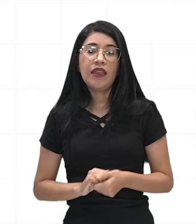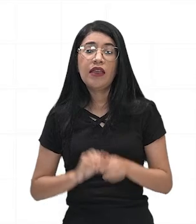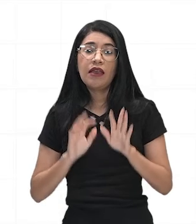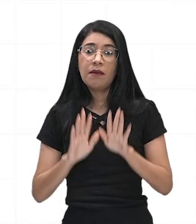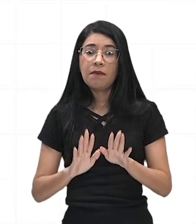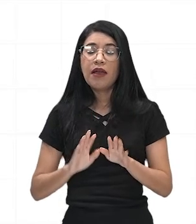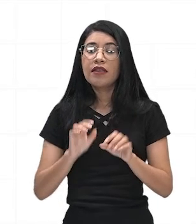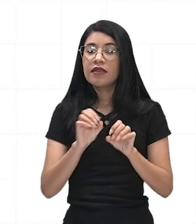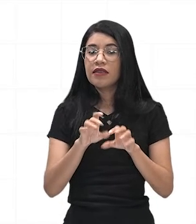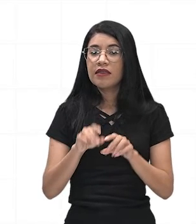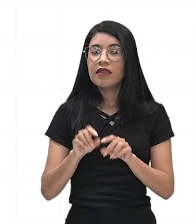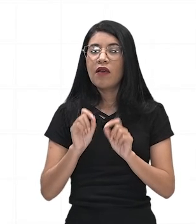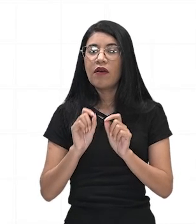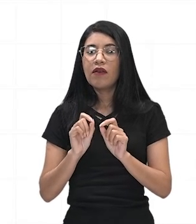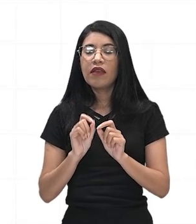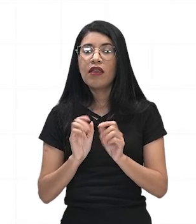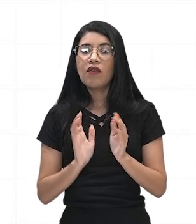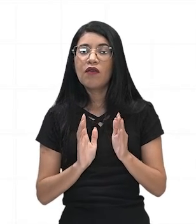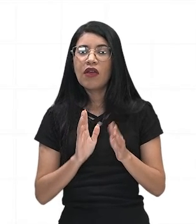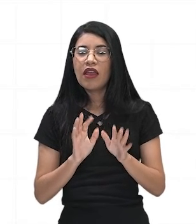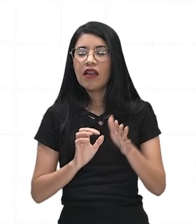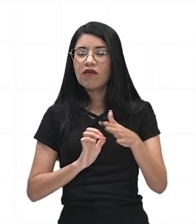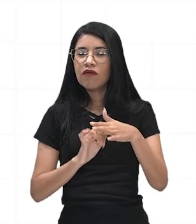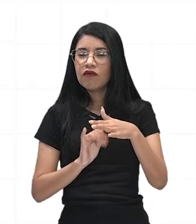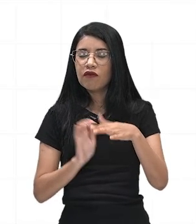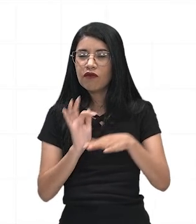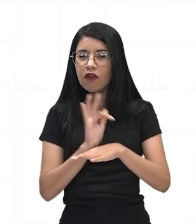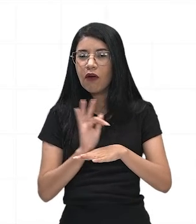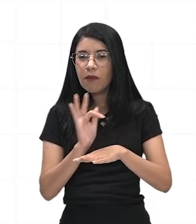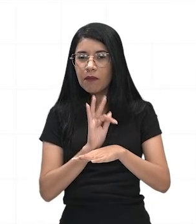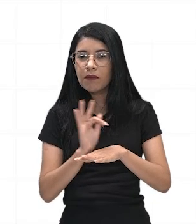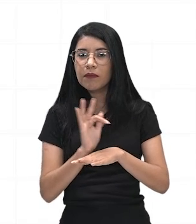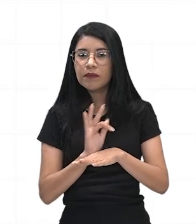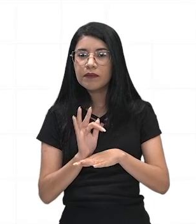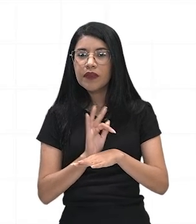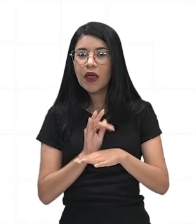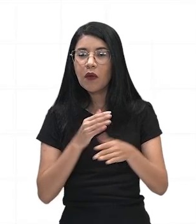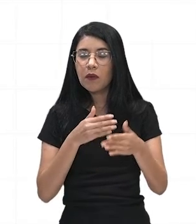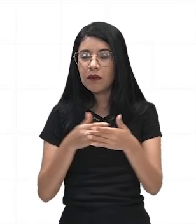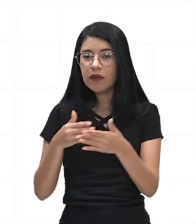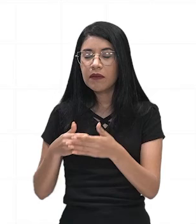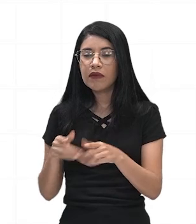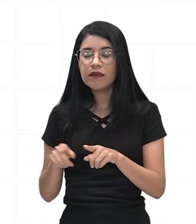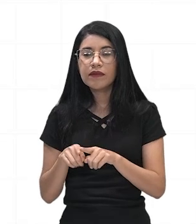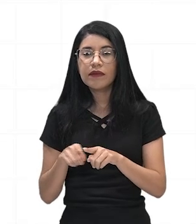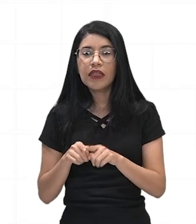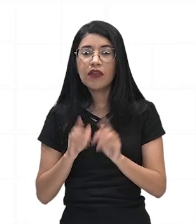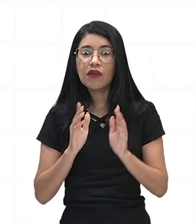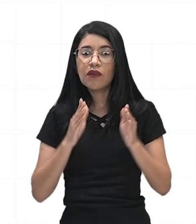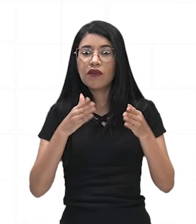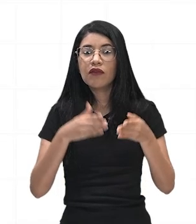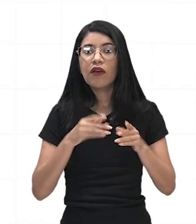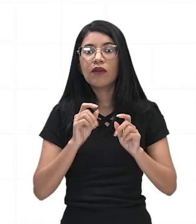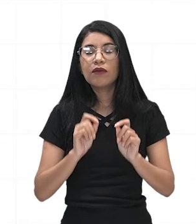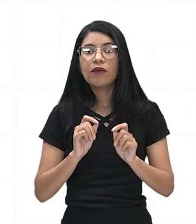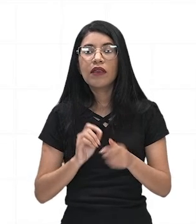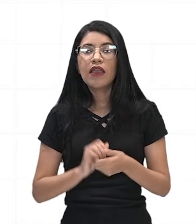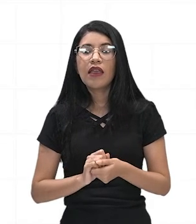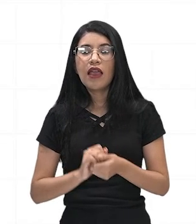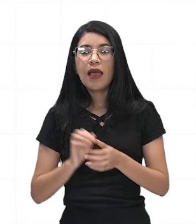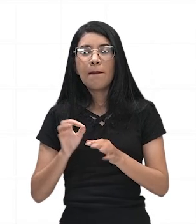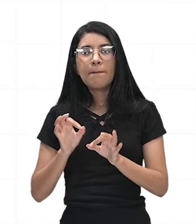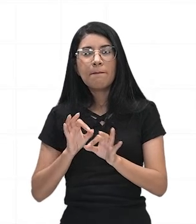educação ainda seria uma educação formal e limitada, tá? O ênfase era colocado na